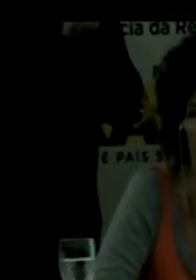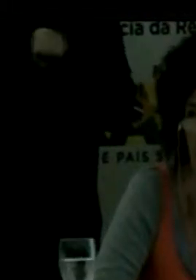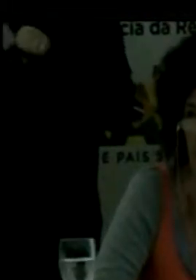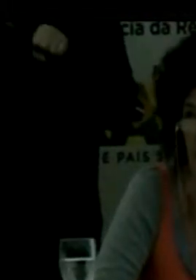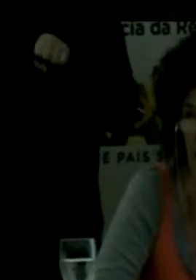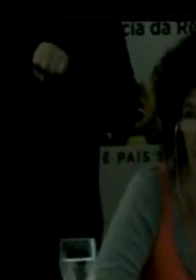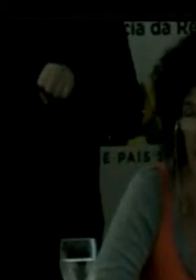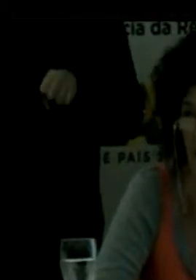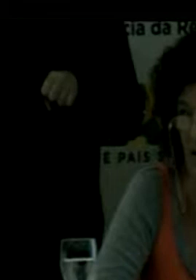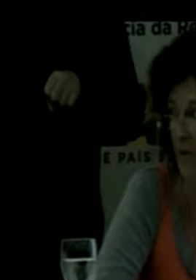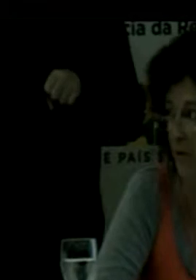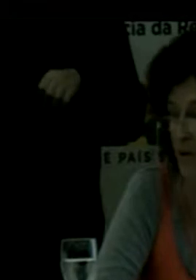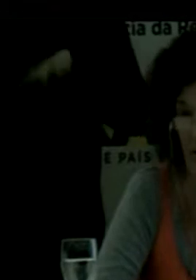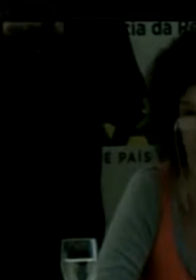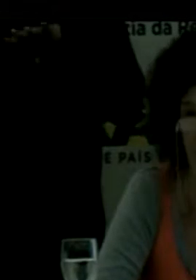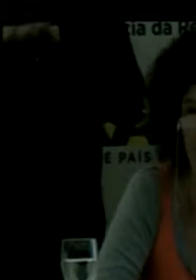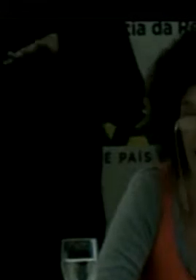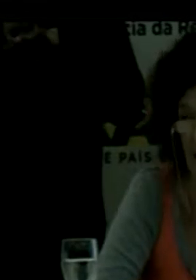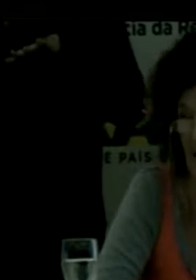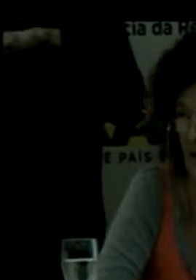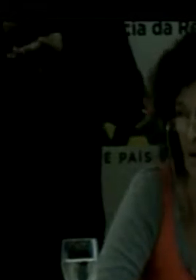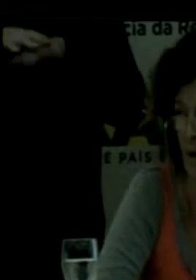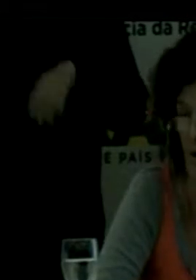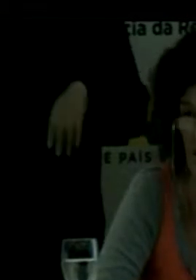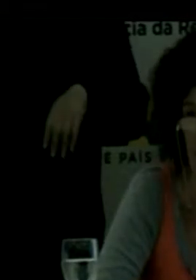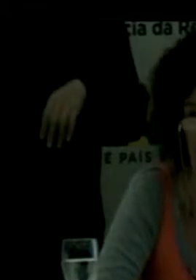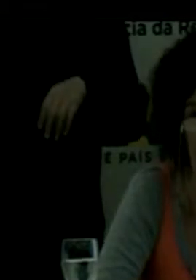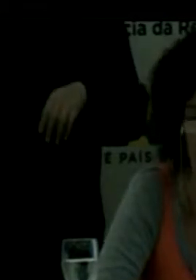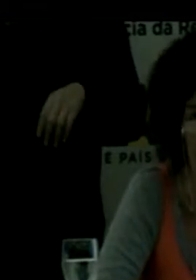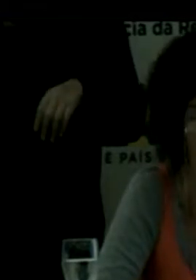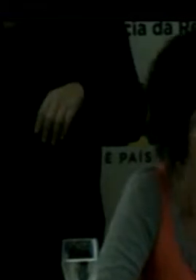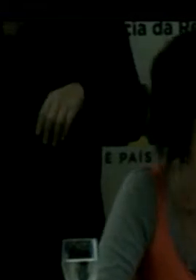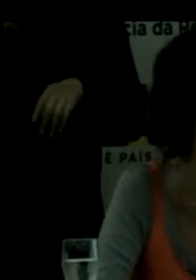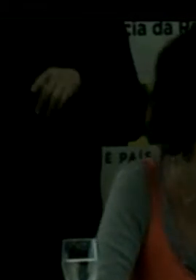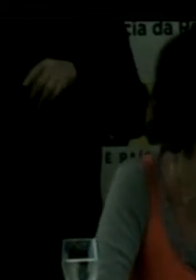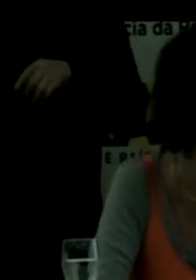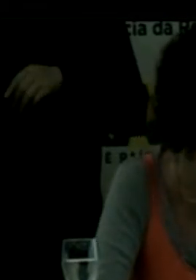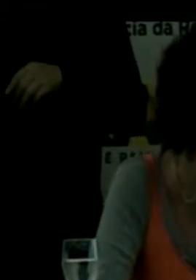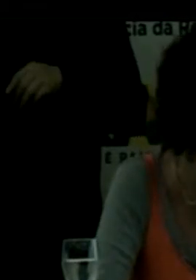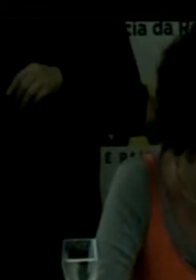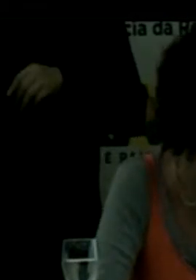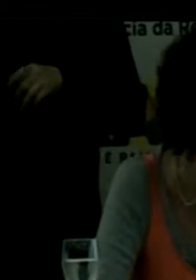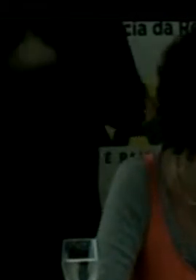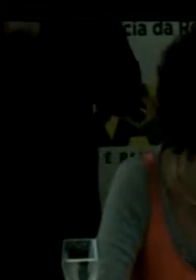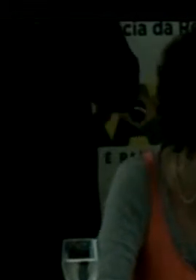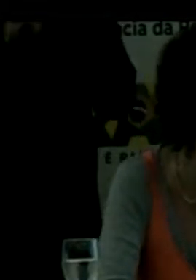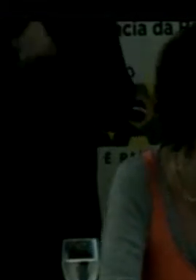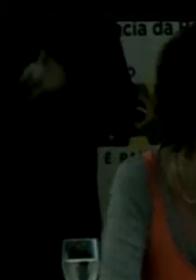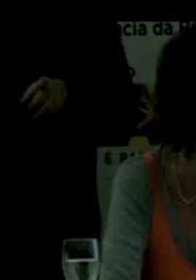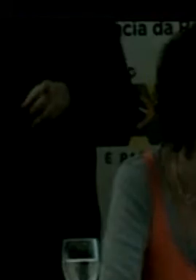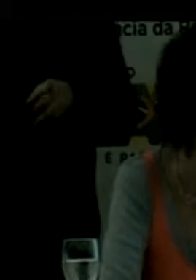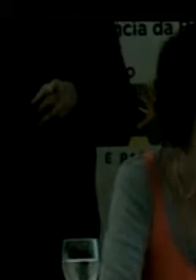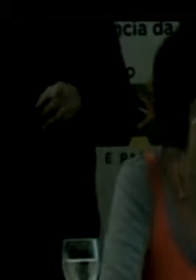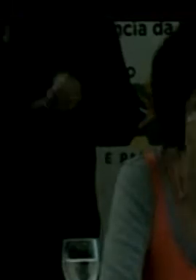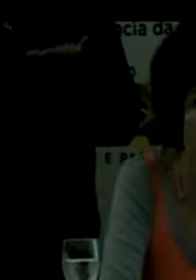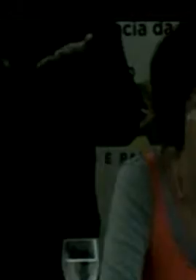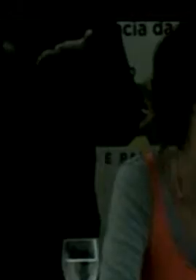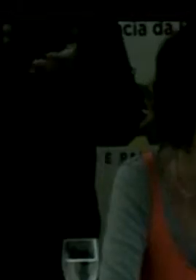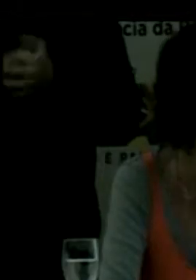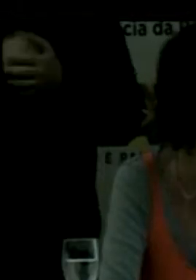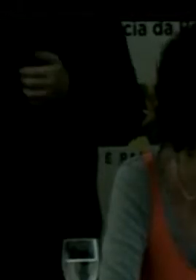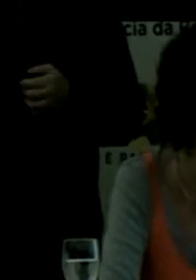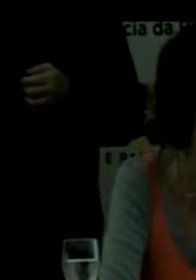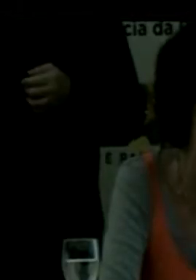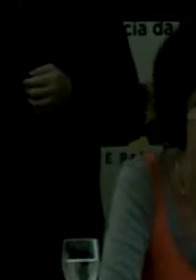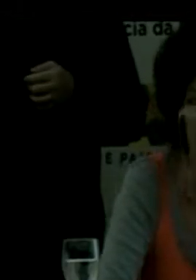uma lógica matemática, até que ponto rede tem uma lógica mais social, foi a primeira discussão que fizemos. E aí